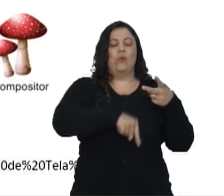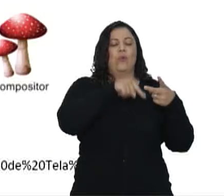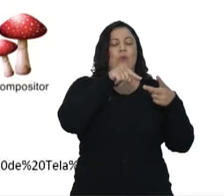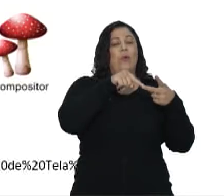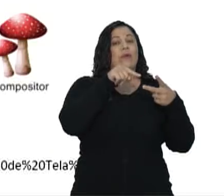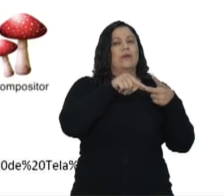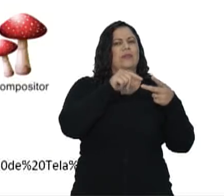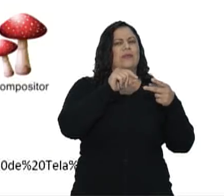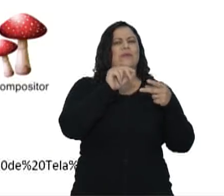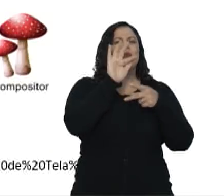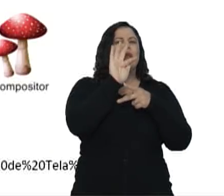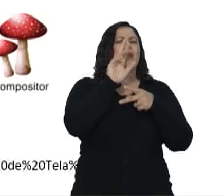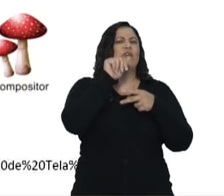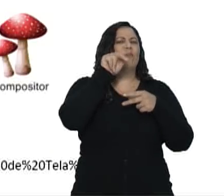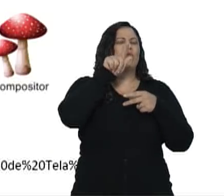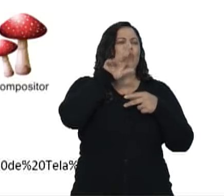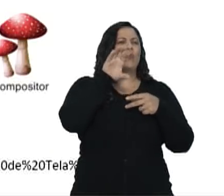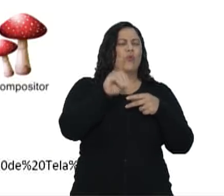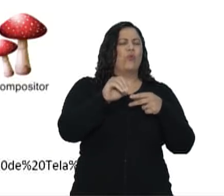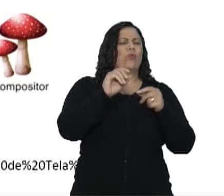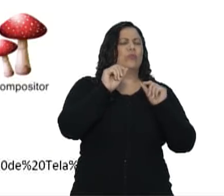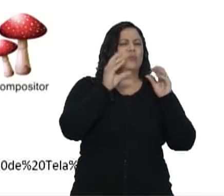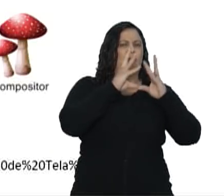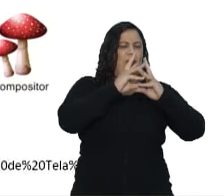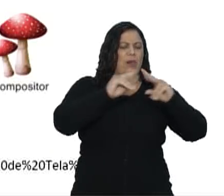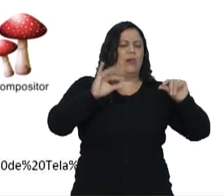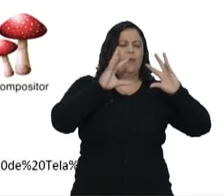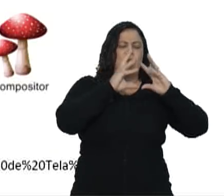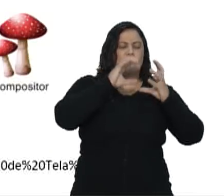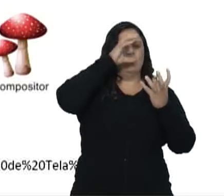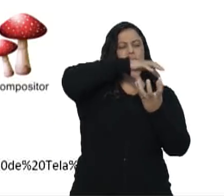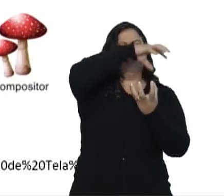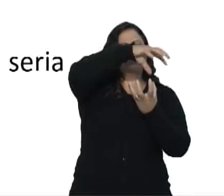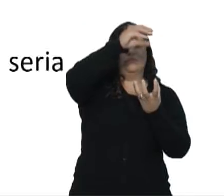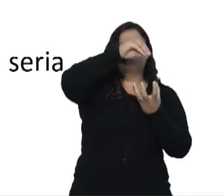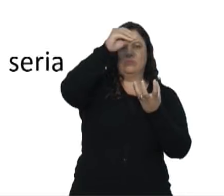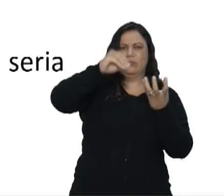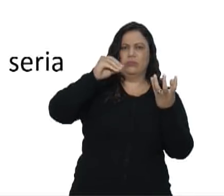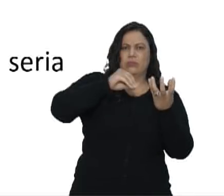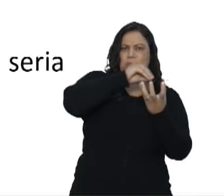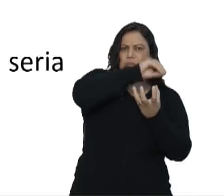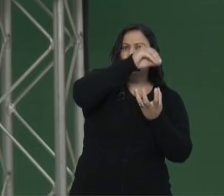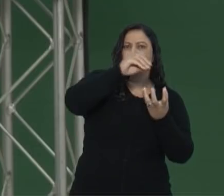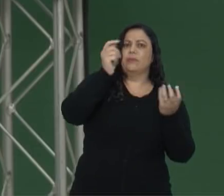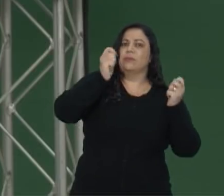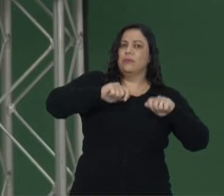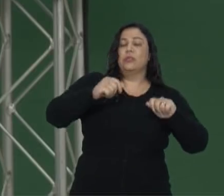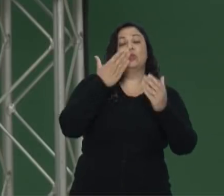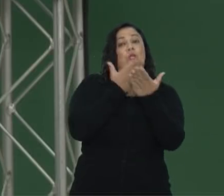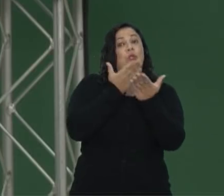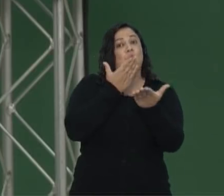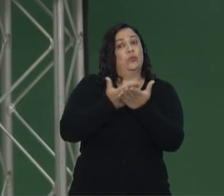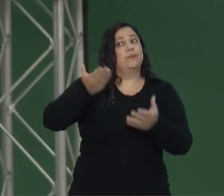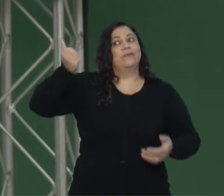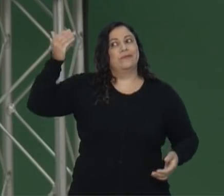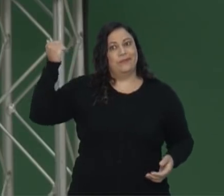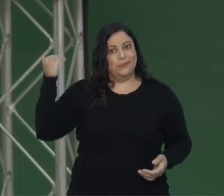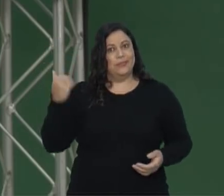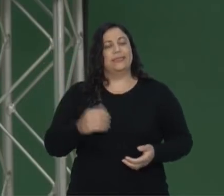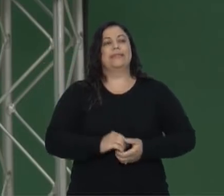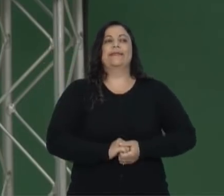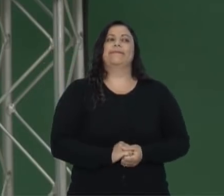produtores quanto dos consumidores. Isso a gente já viu em aulas anteriores. Vamos para o nosso terceiro e último quiz de